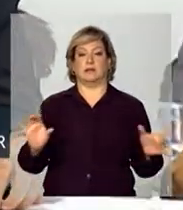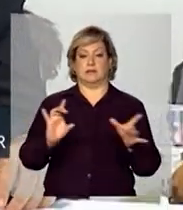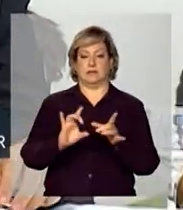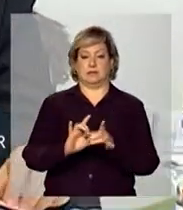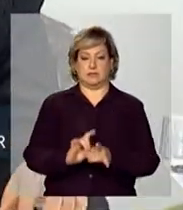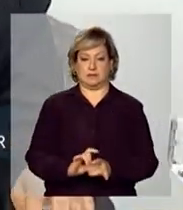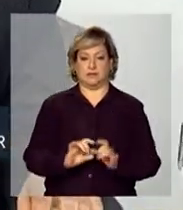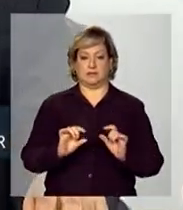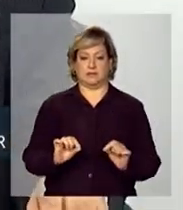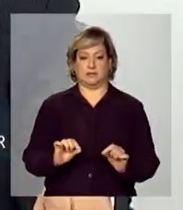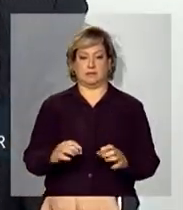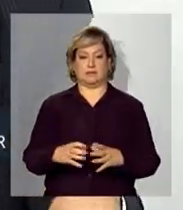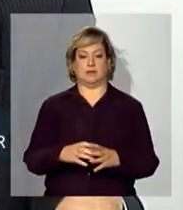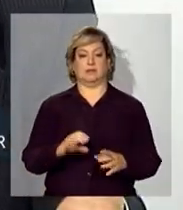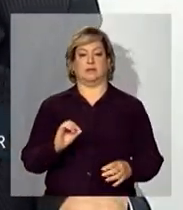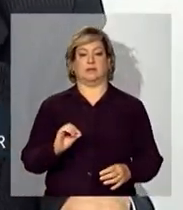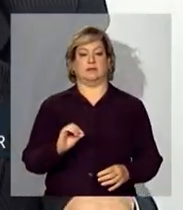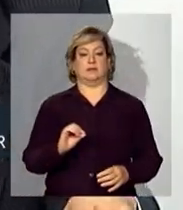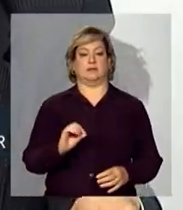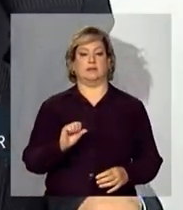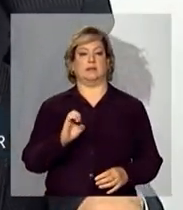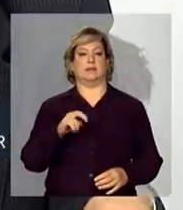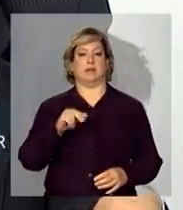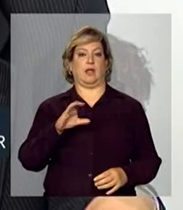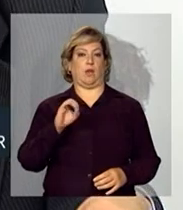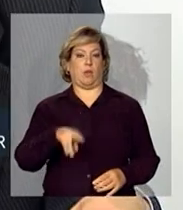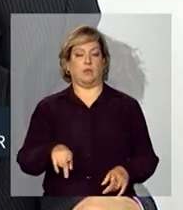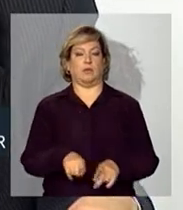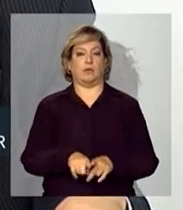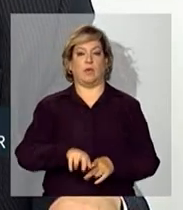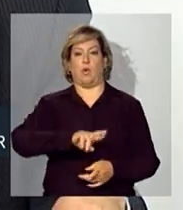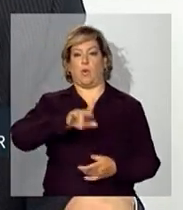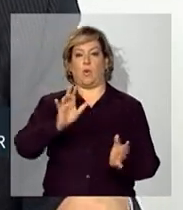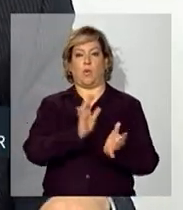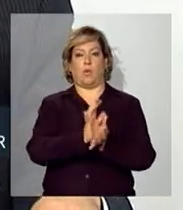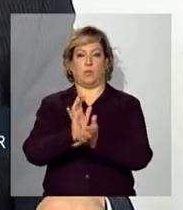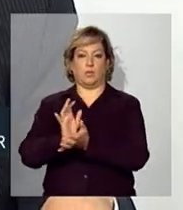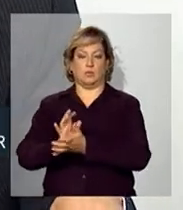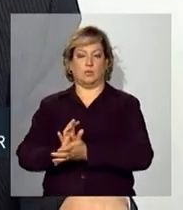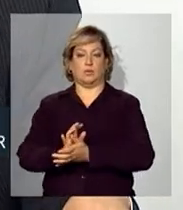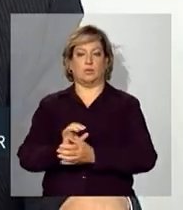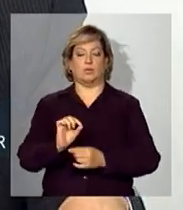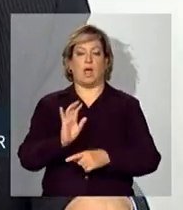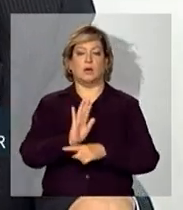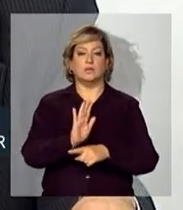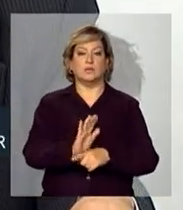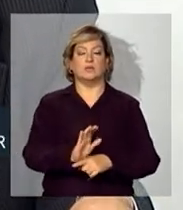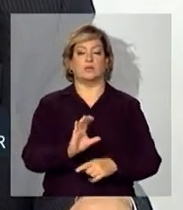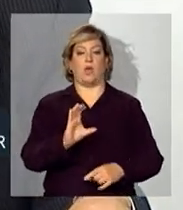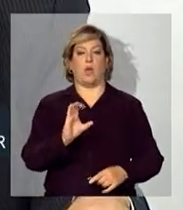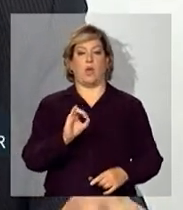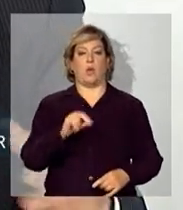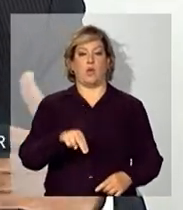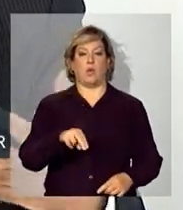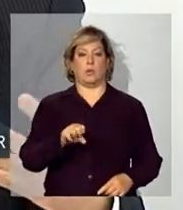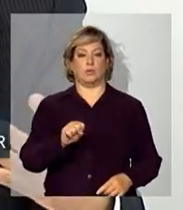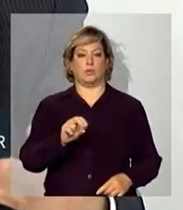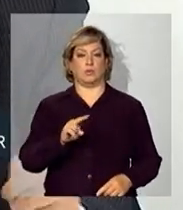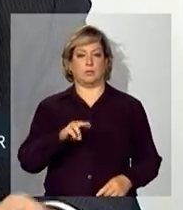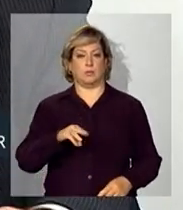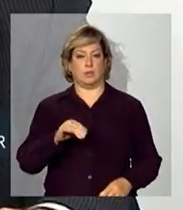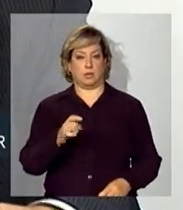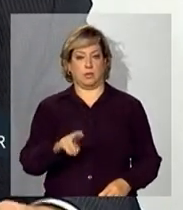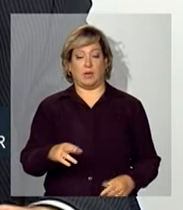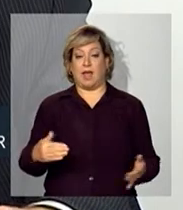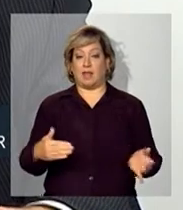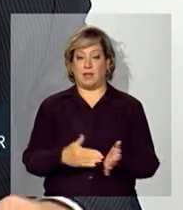com a cena com e com os demais órgãos que o consumidor Porque até então não tínhamos essa essa troca